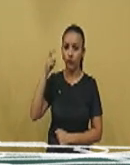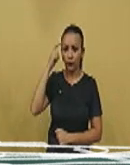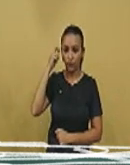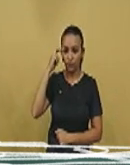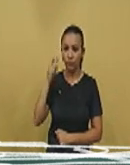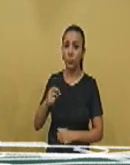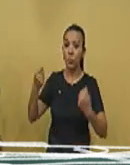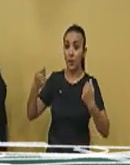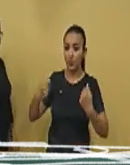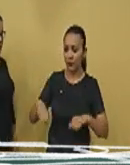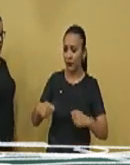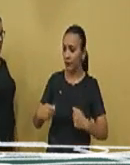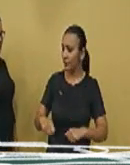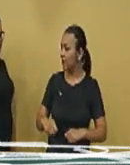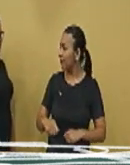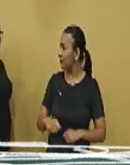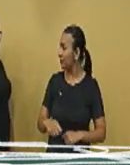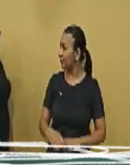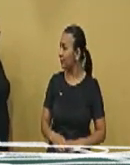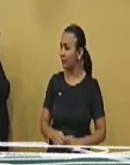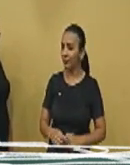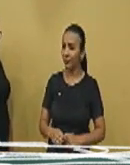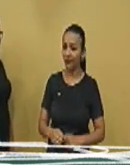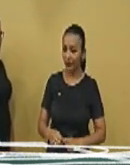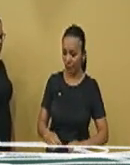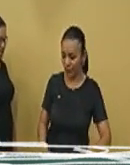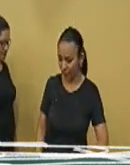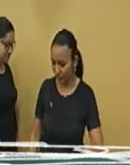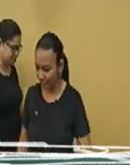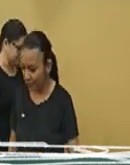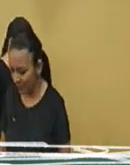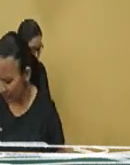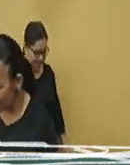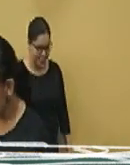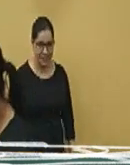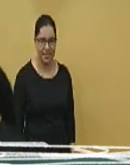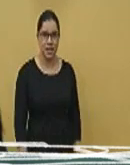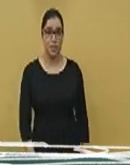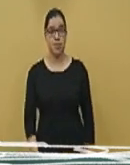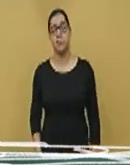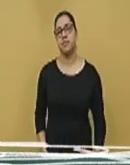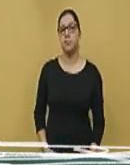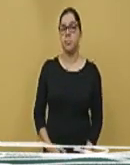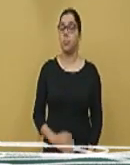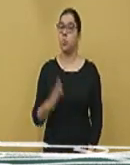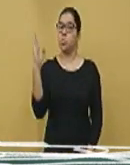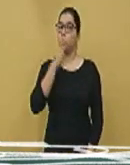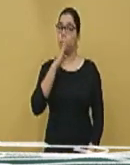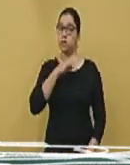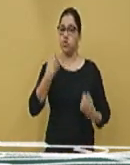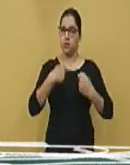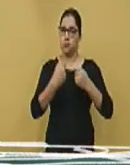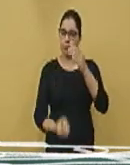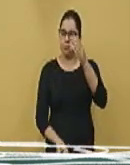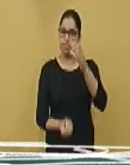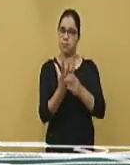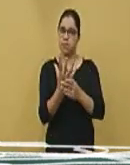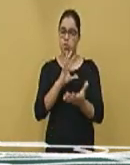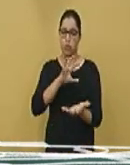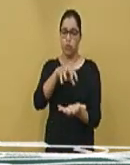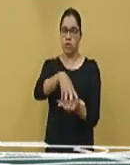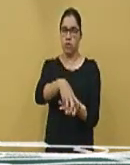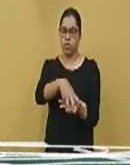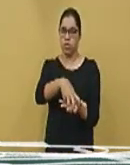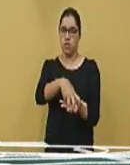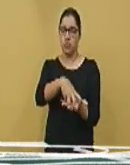Precisamos criar, com urgência, o núcleo de saúde mental. Tanto discentes,